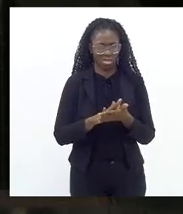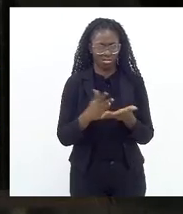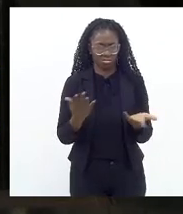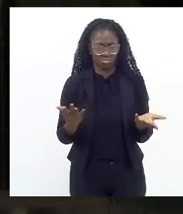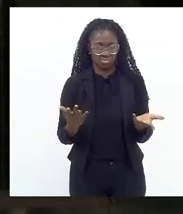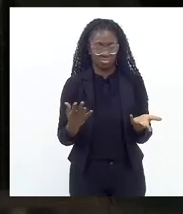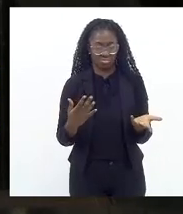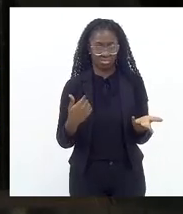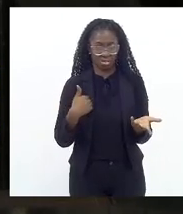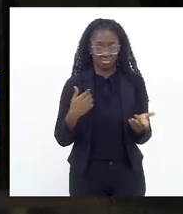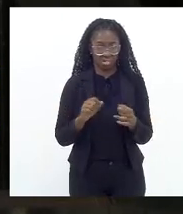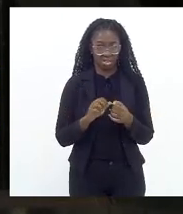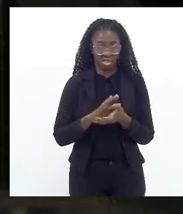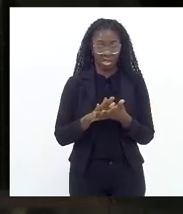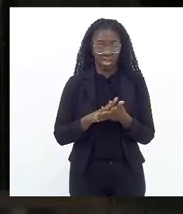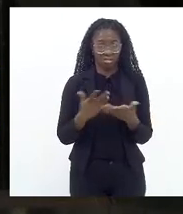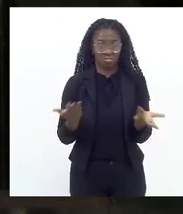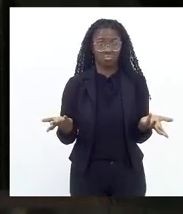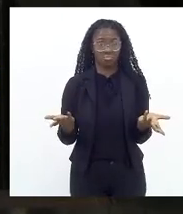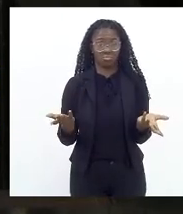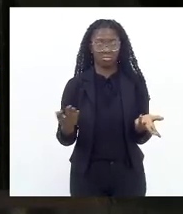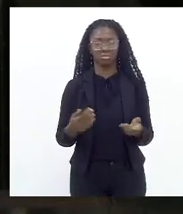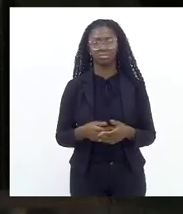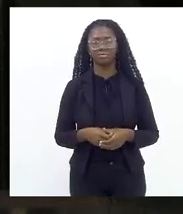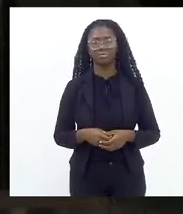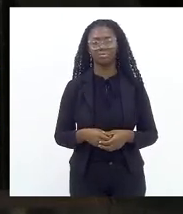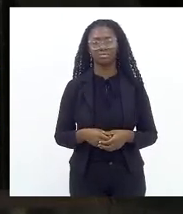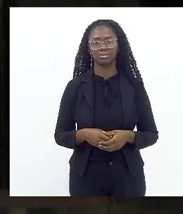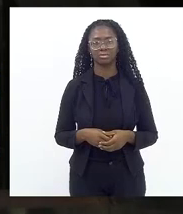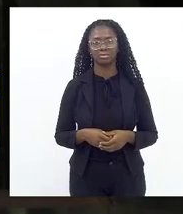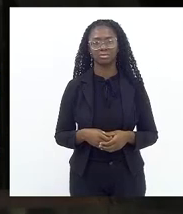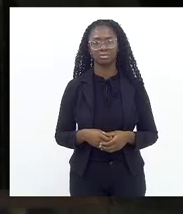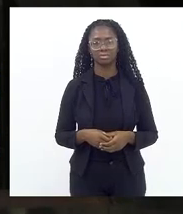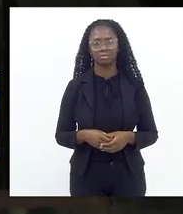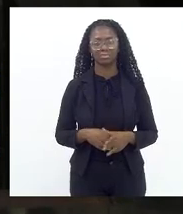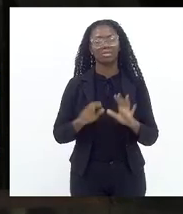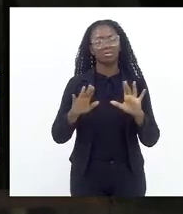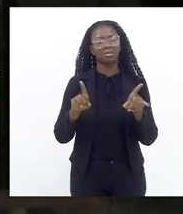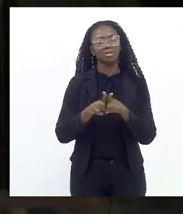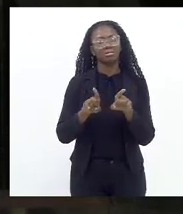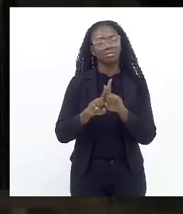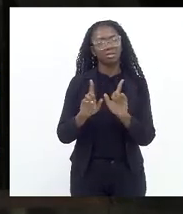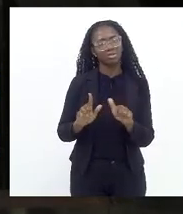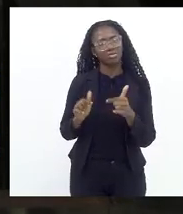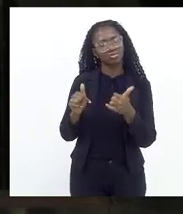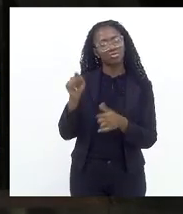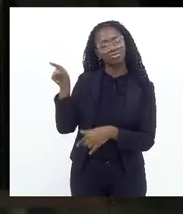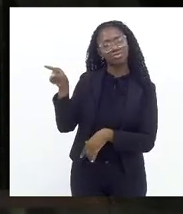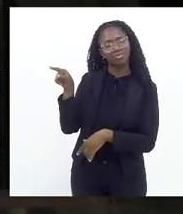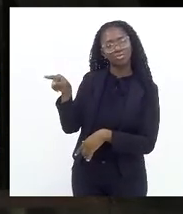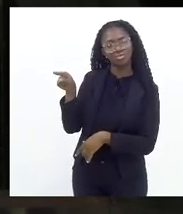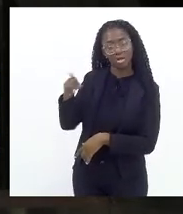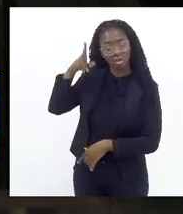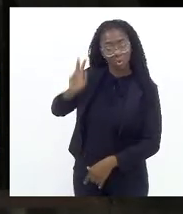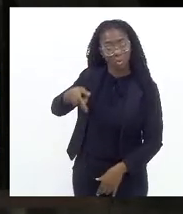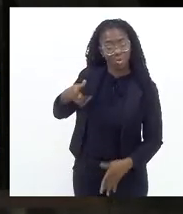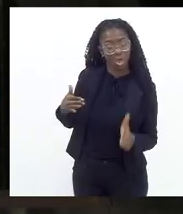O que dizer da sua atitude sistemática, e que permanece